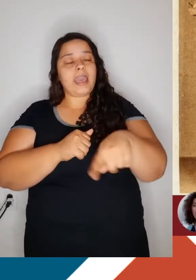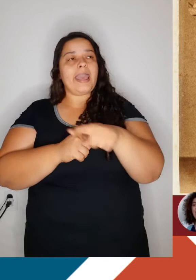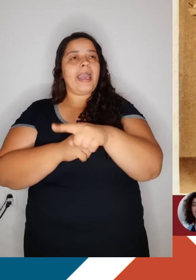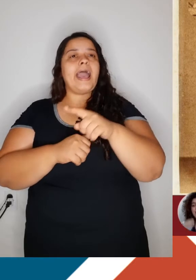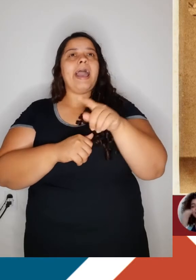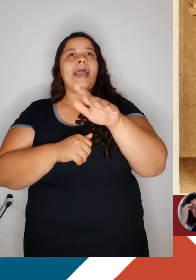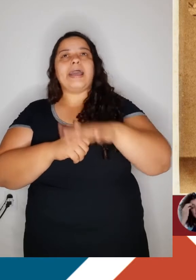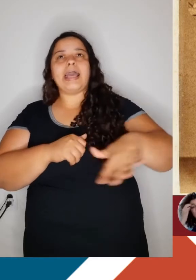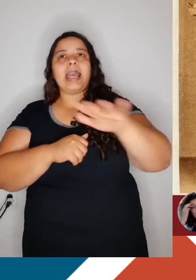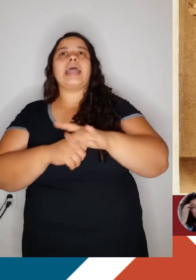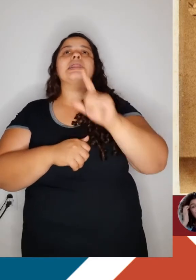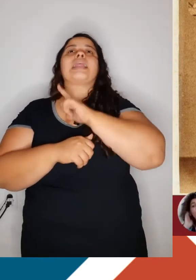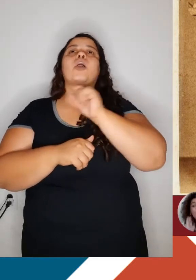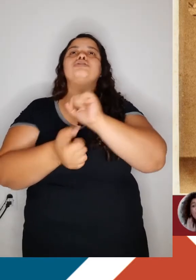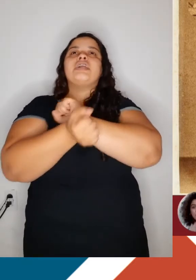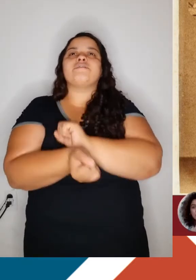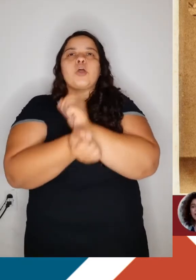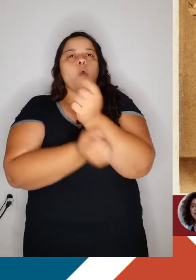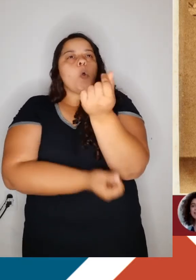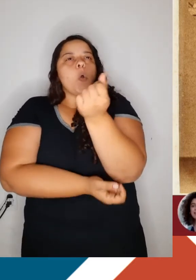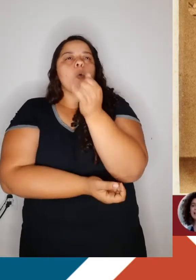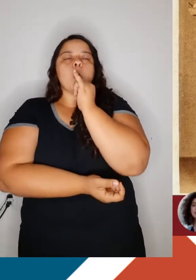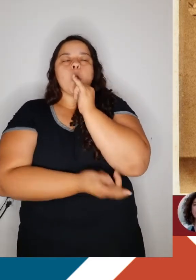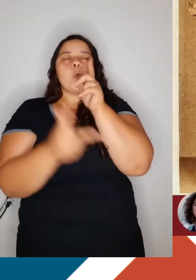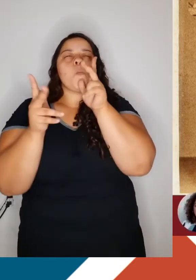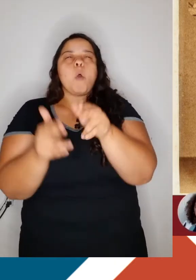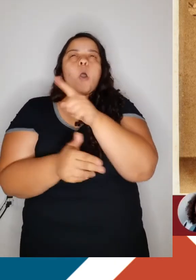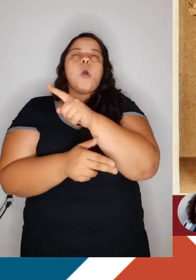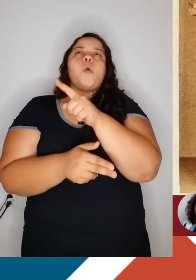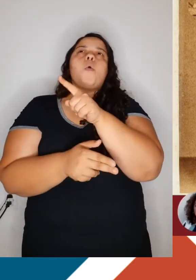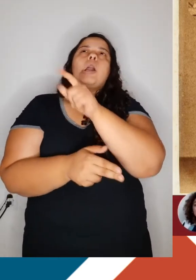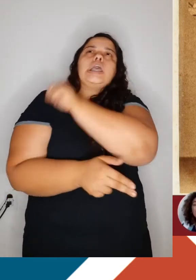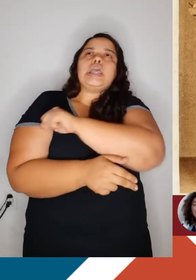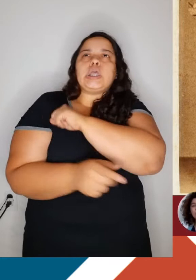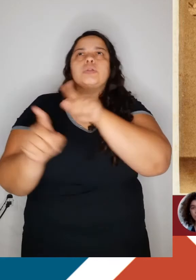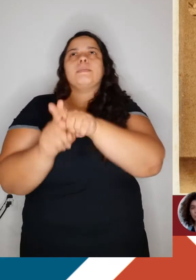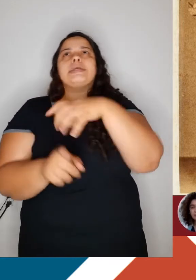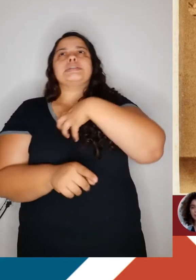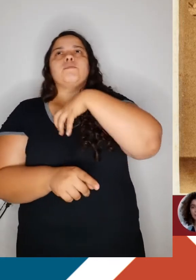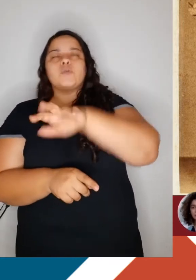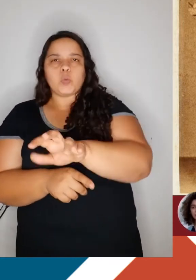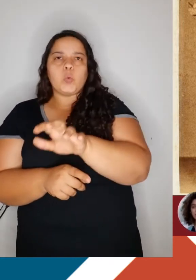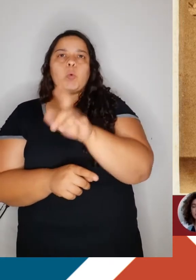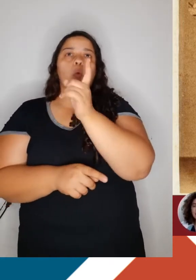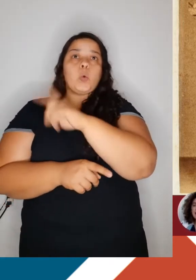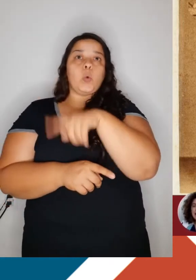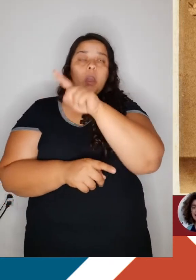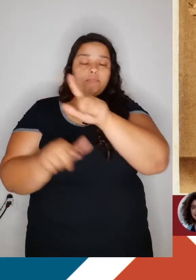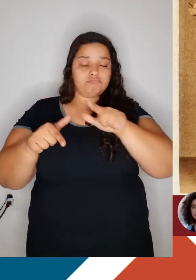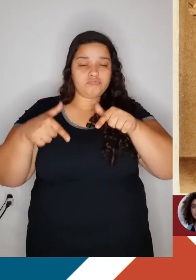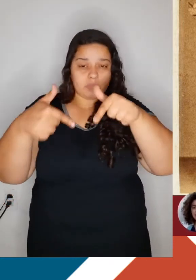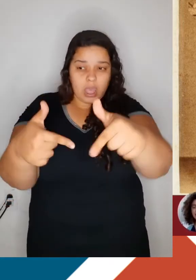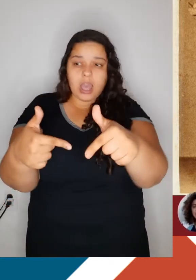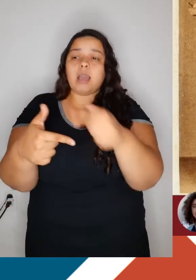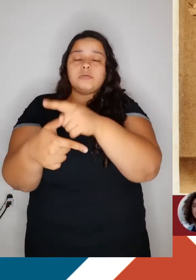comum a prática da escravidão ao ganho, em cidades como Rio de Janeiro e Salvador, principalmente.